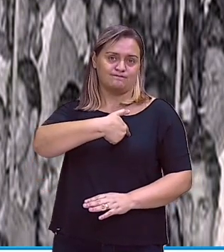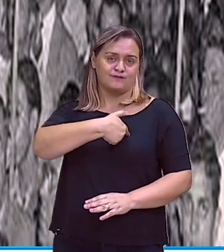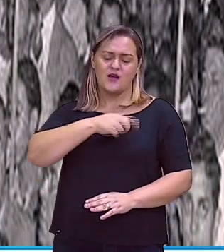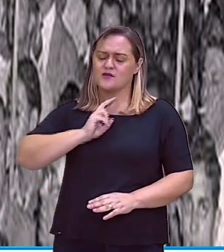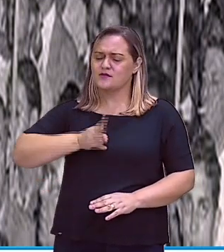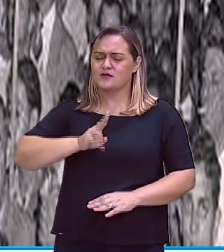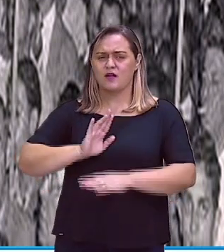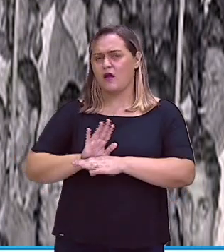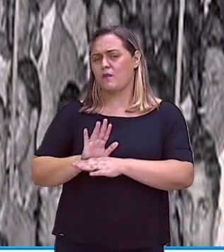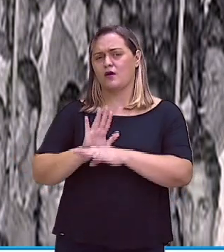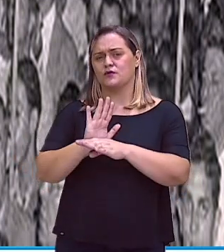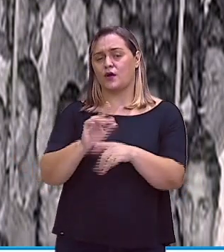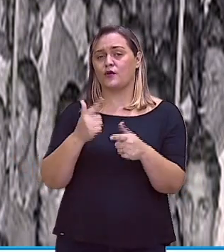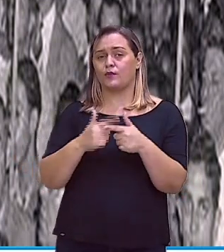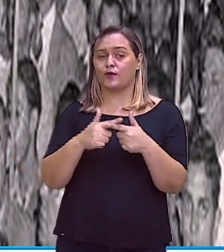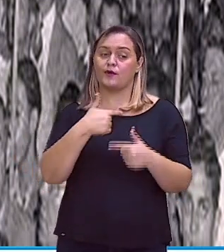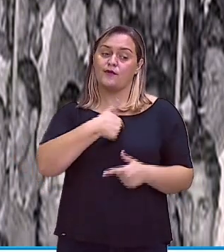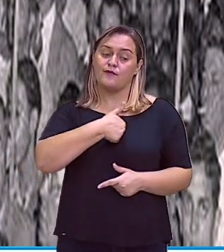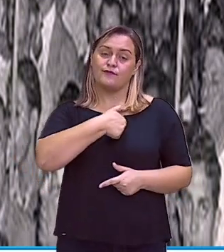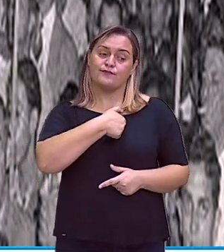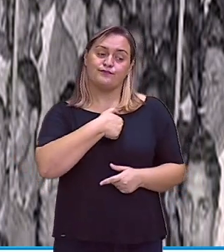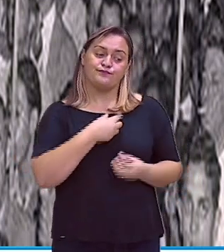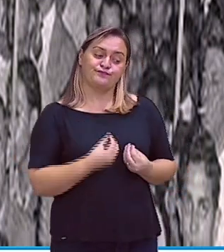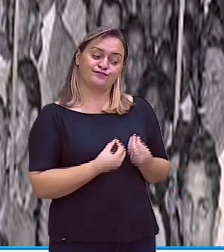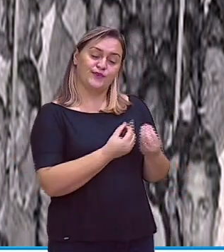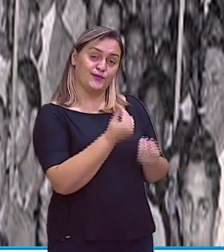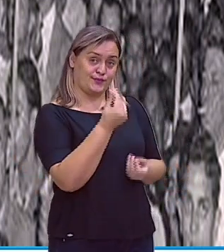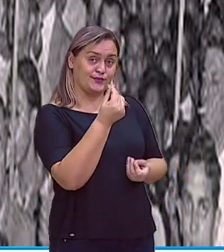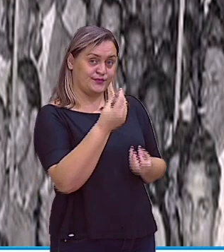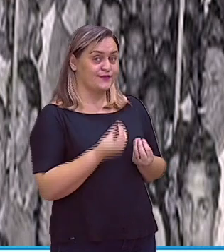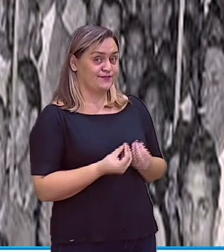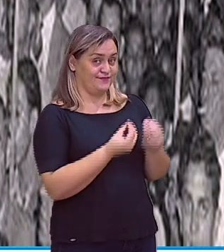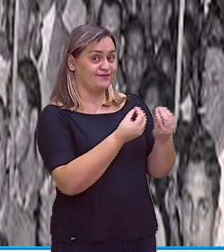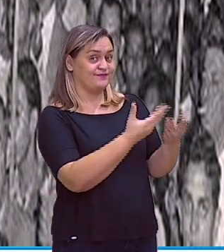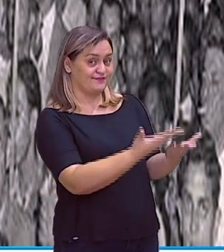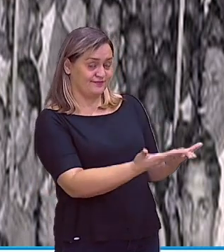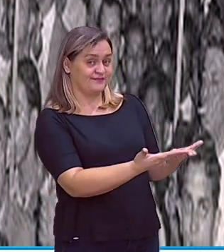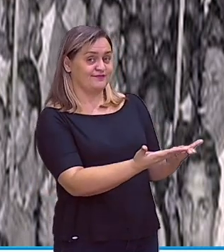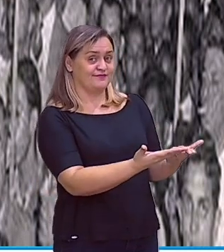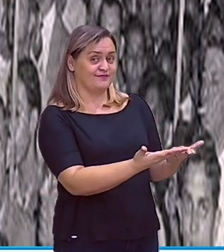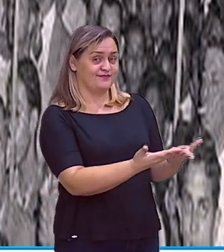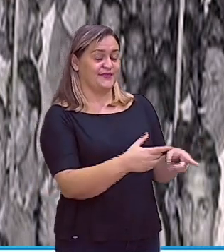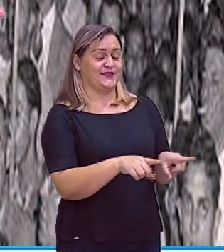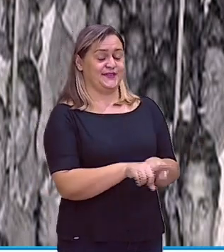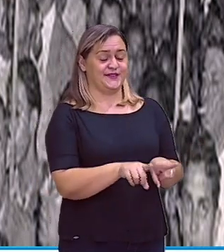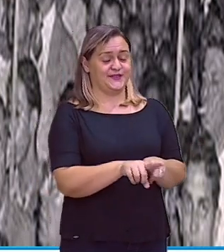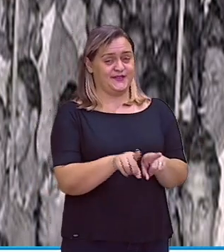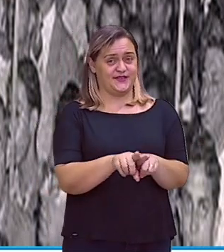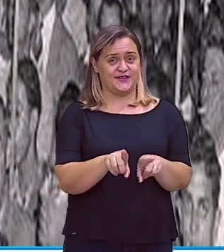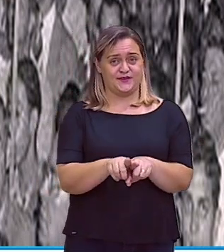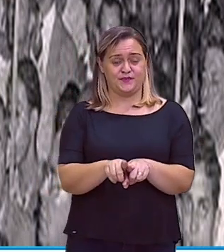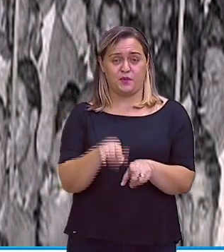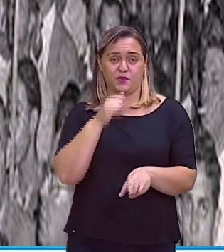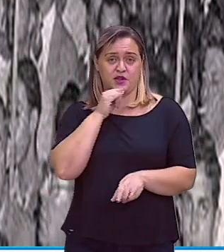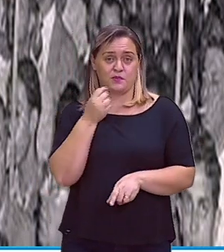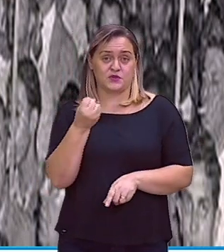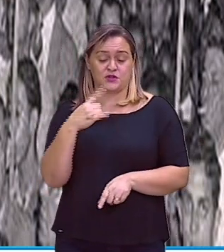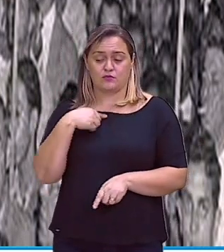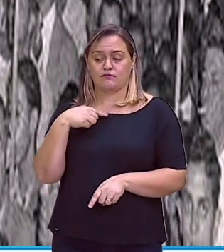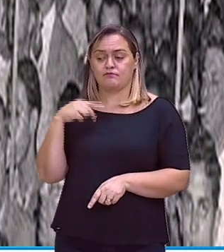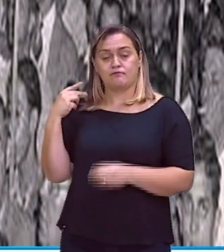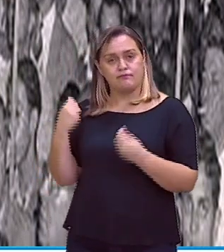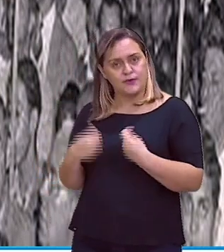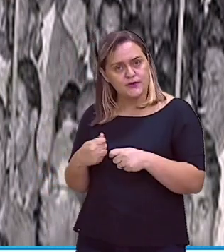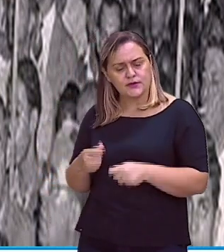tinha financiamento né palavra solto dinheiro do governo federal então se eu estou precisando de dinheiro